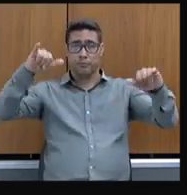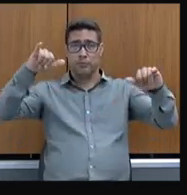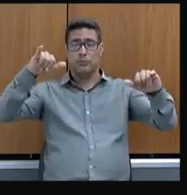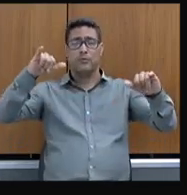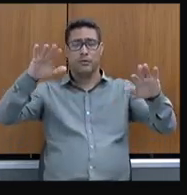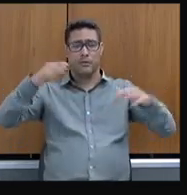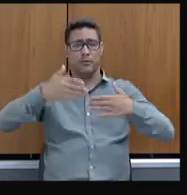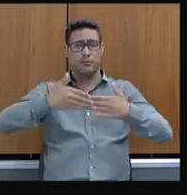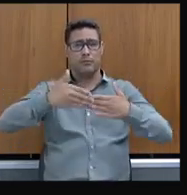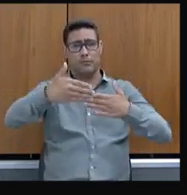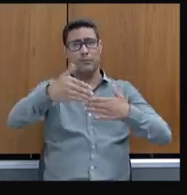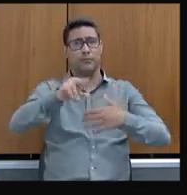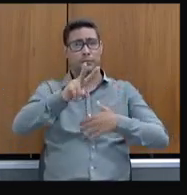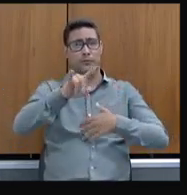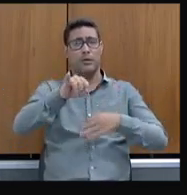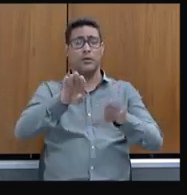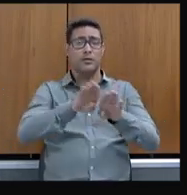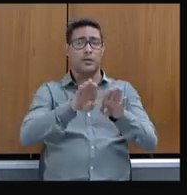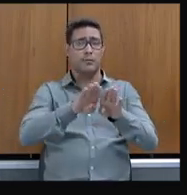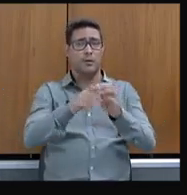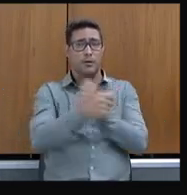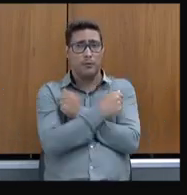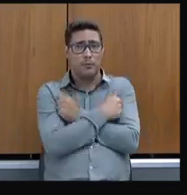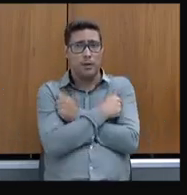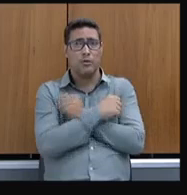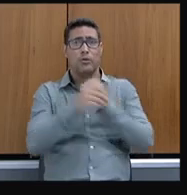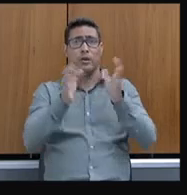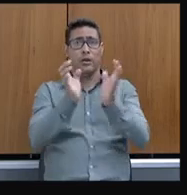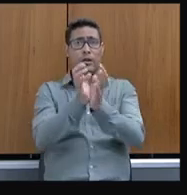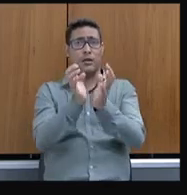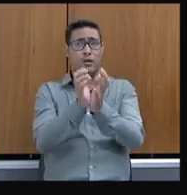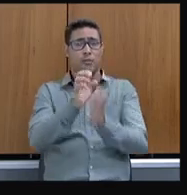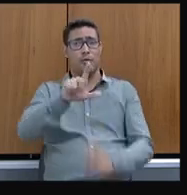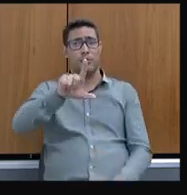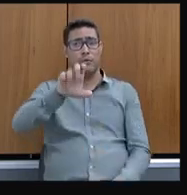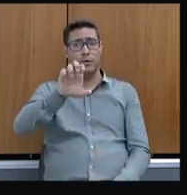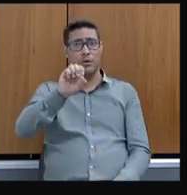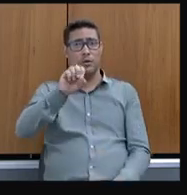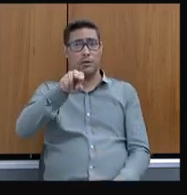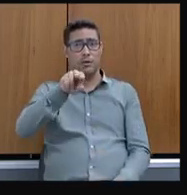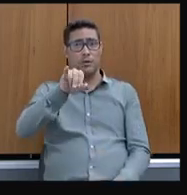um abraço aí a toda equipe do Leônidas que a gente sabe o trabalho